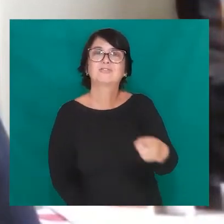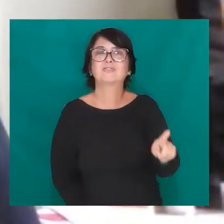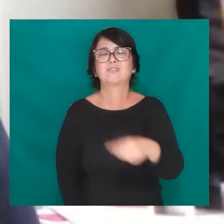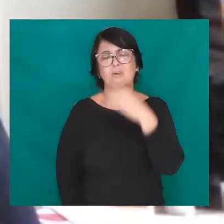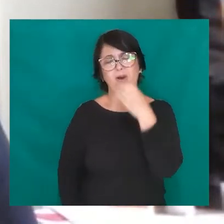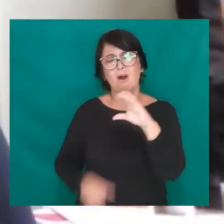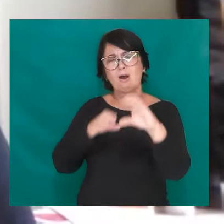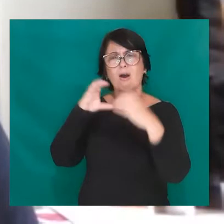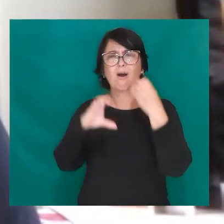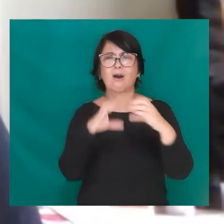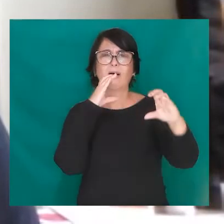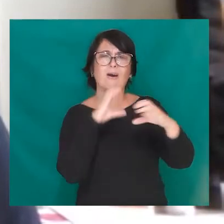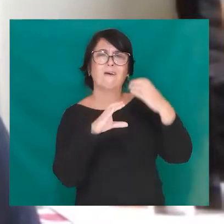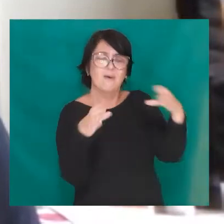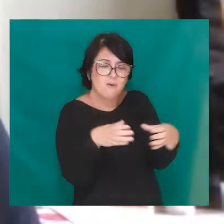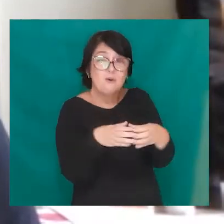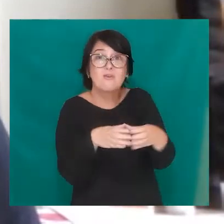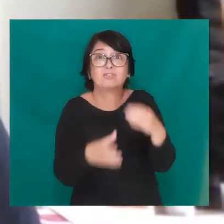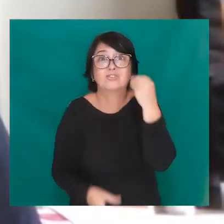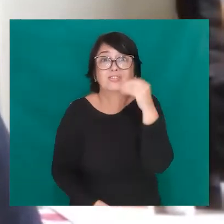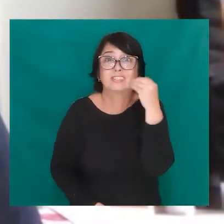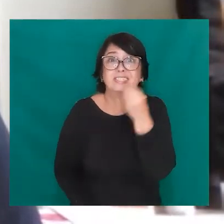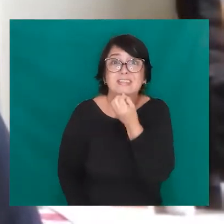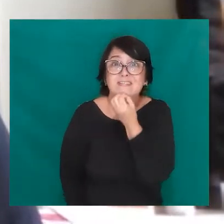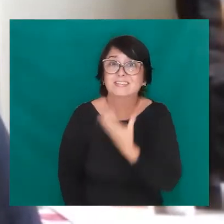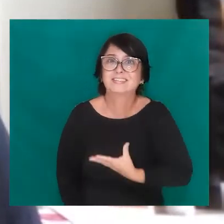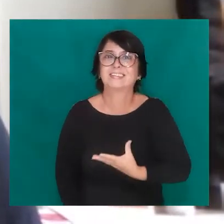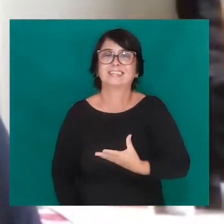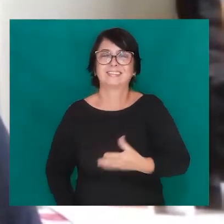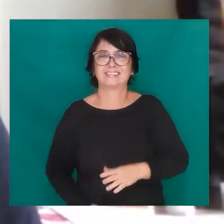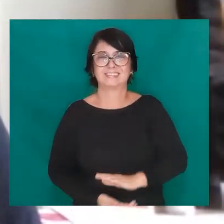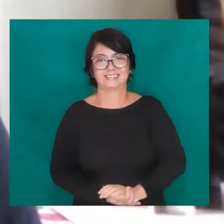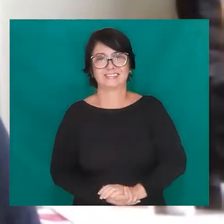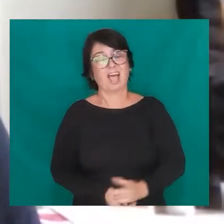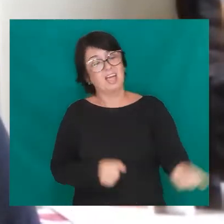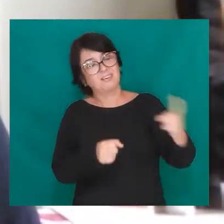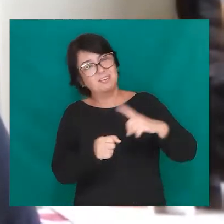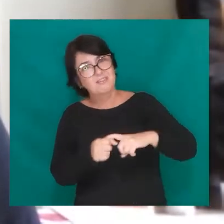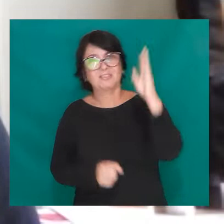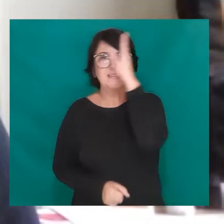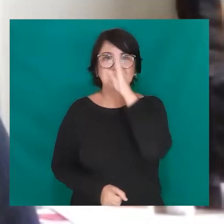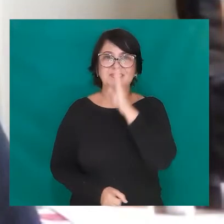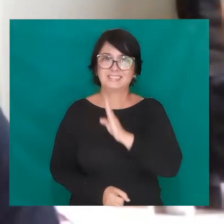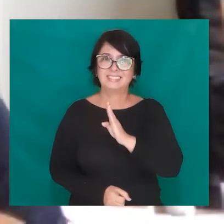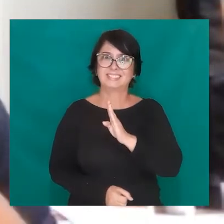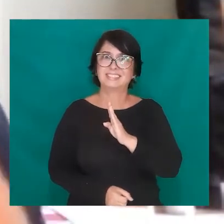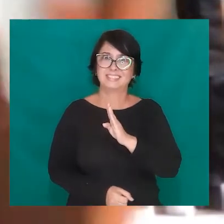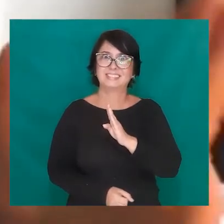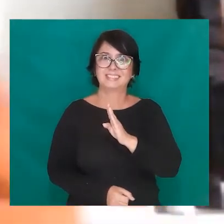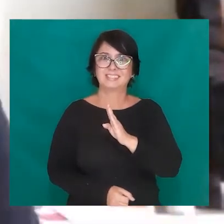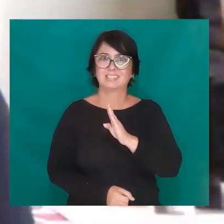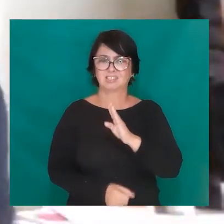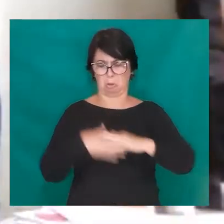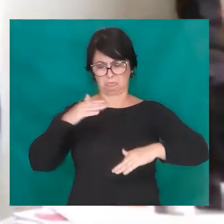coral, tinha tudo isso, né? Foi uma experiência muito boa, e quando eu voltei para o Brasil, eu já